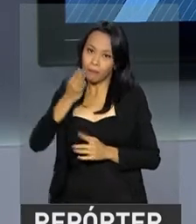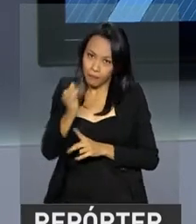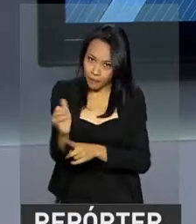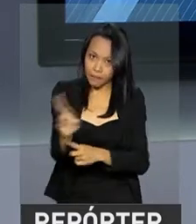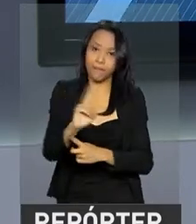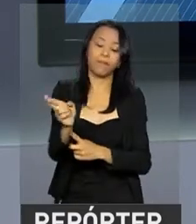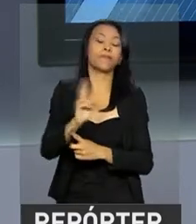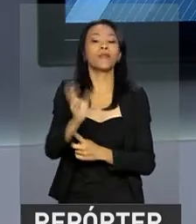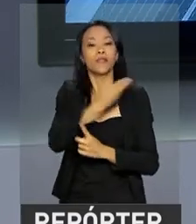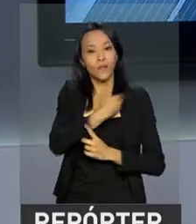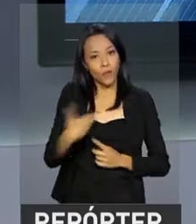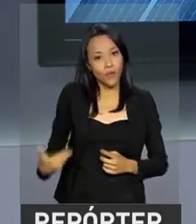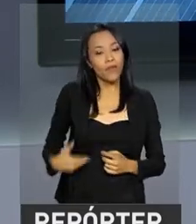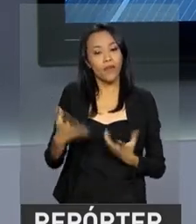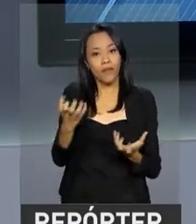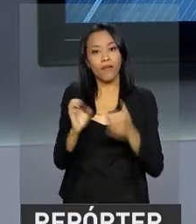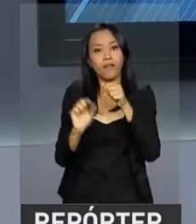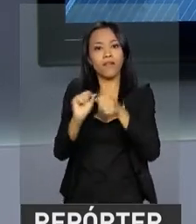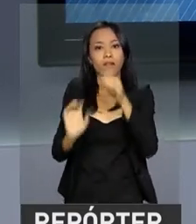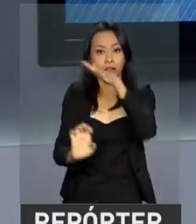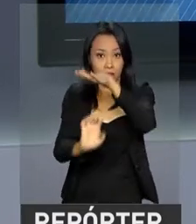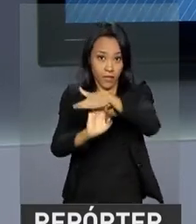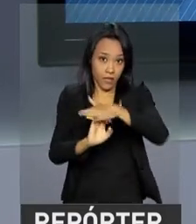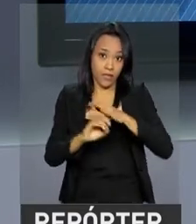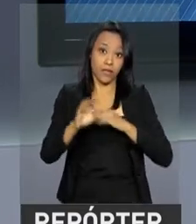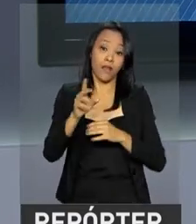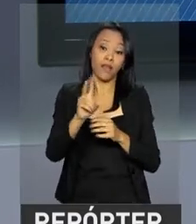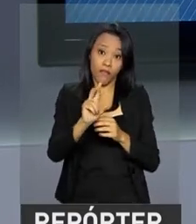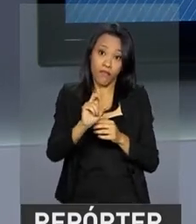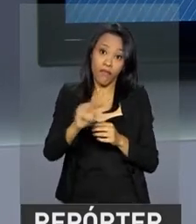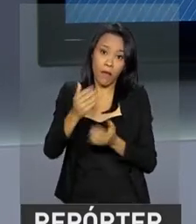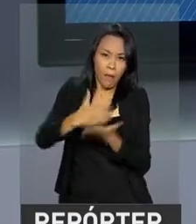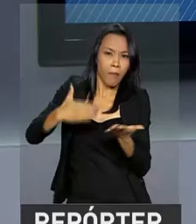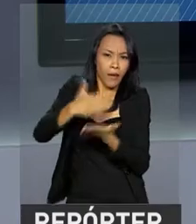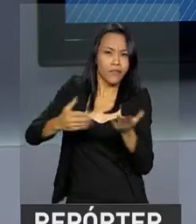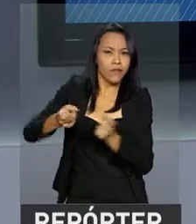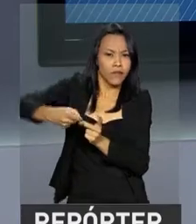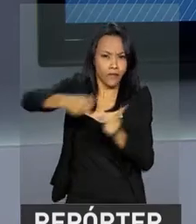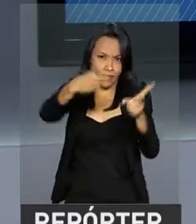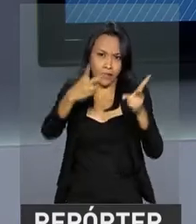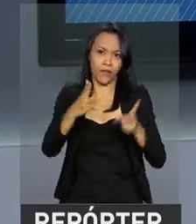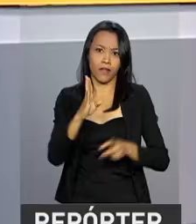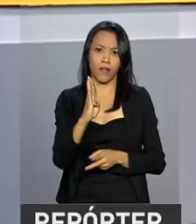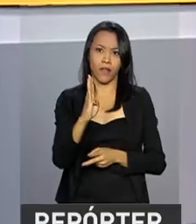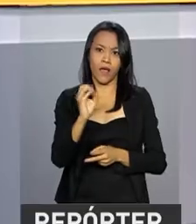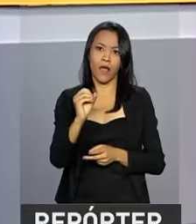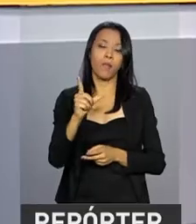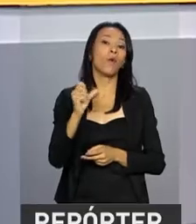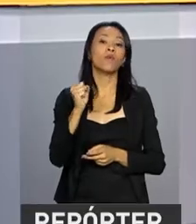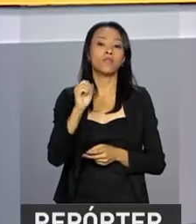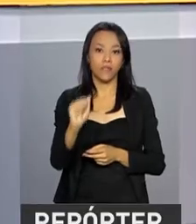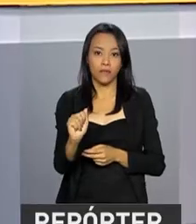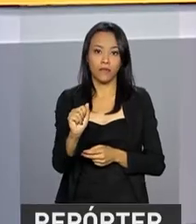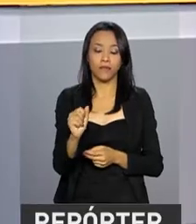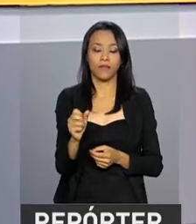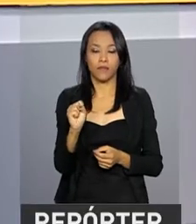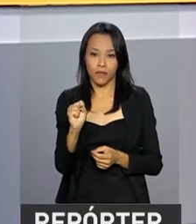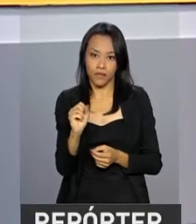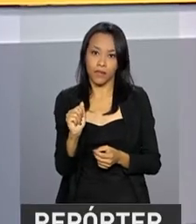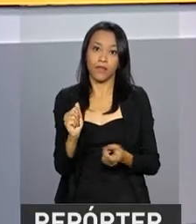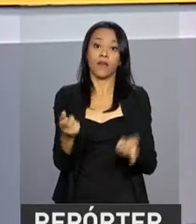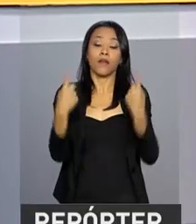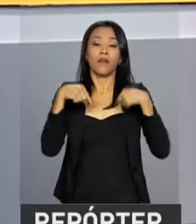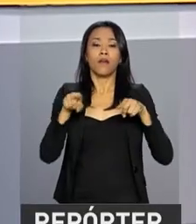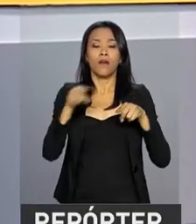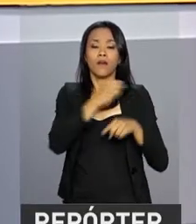uma grande companhia mundial de energia e, para isso, venderá boa parte da empresa na Bolsa. O ministro das